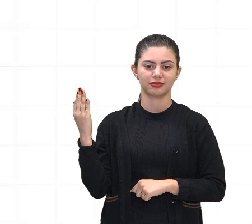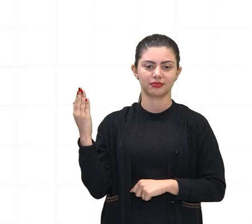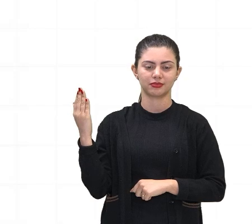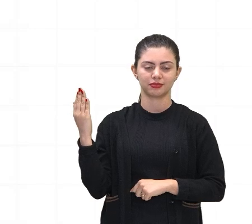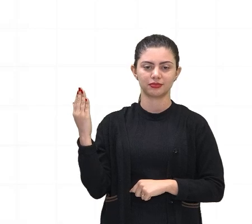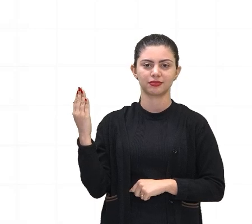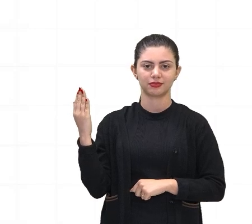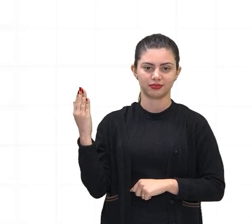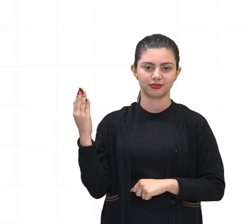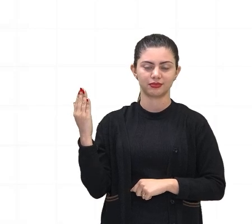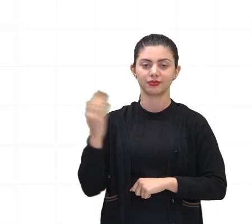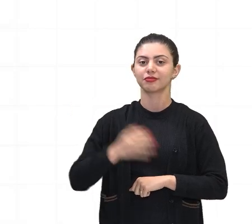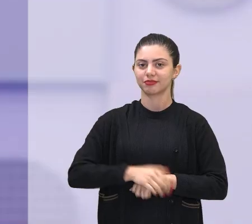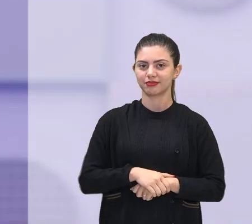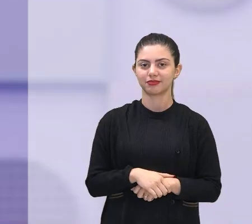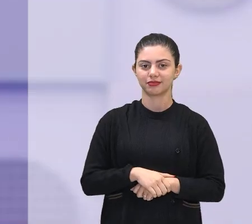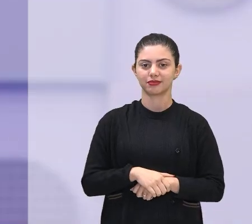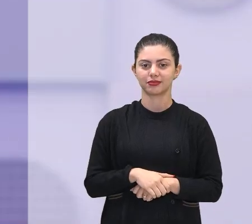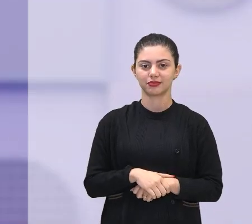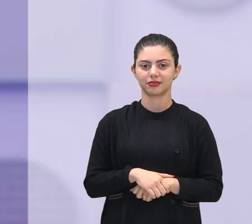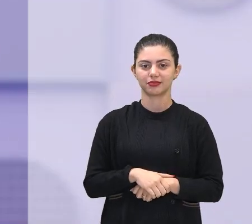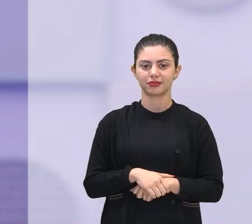transcendência, entre outras.